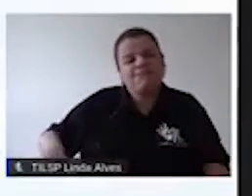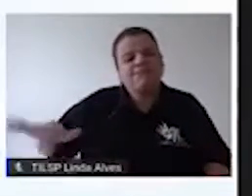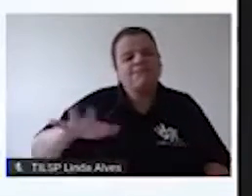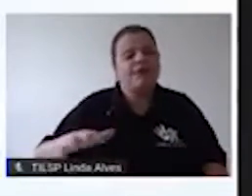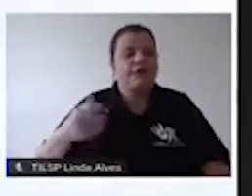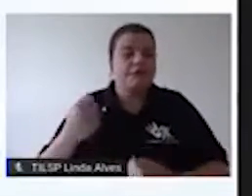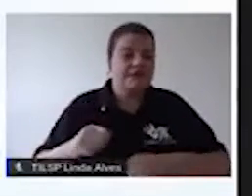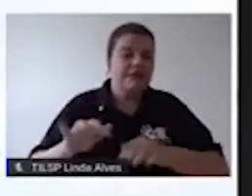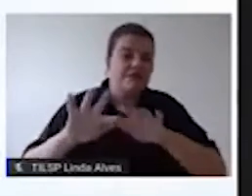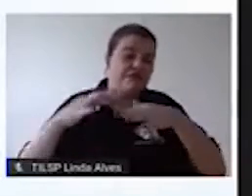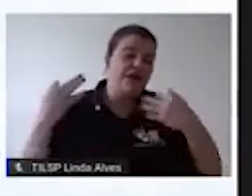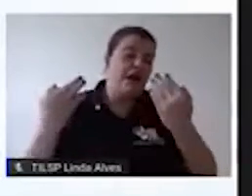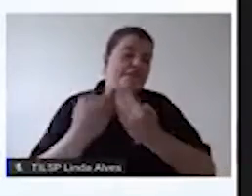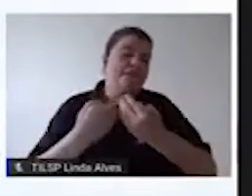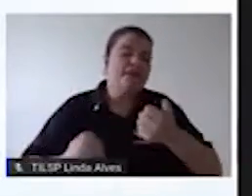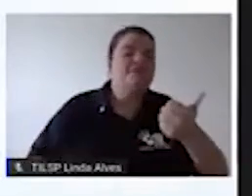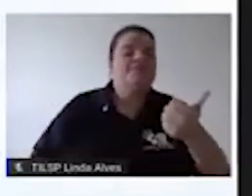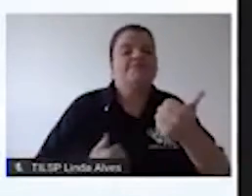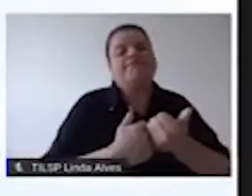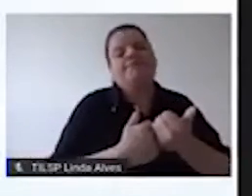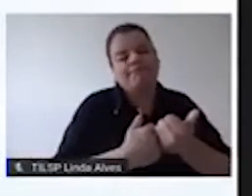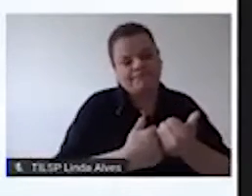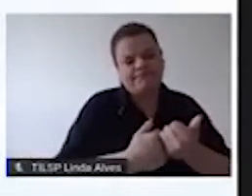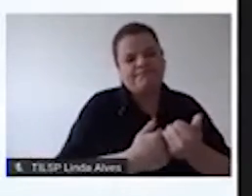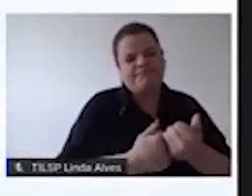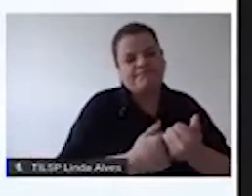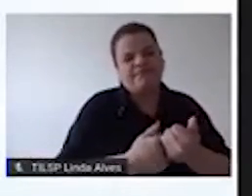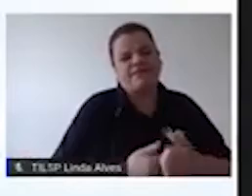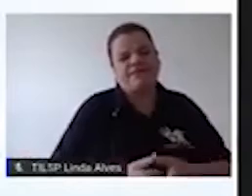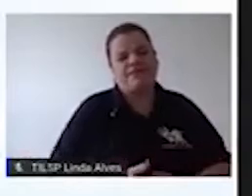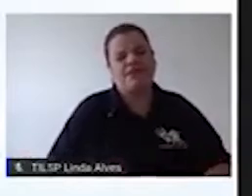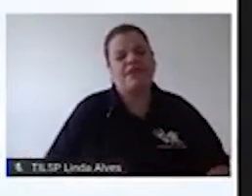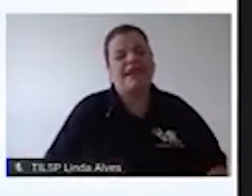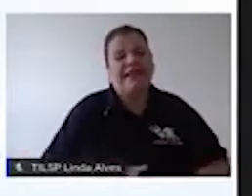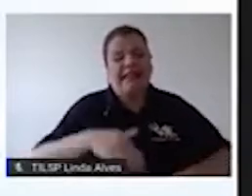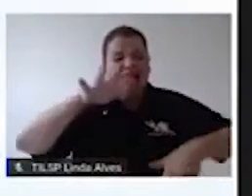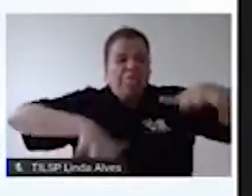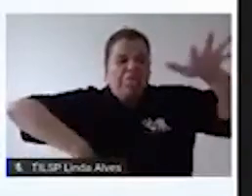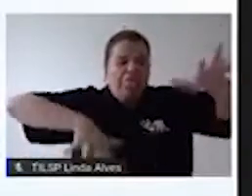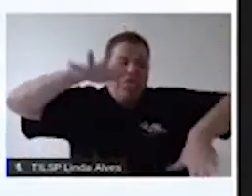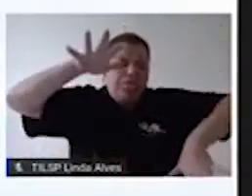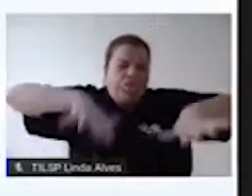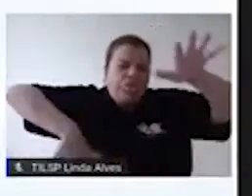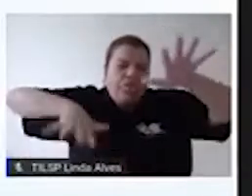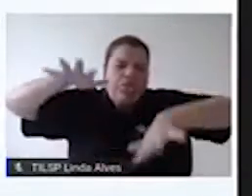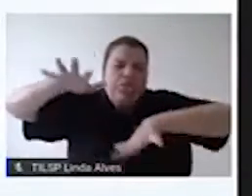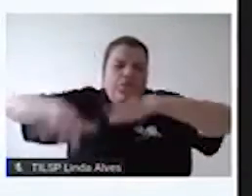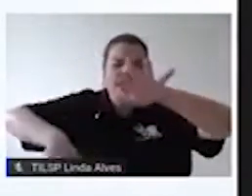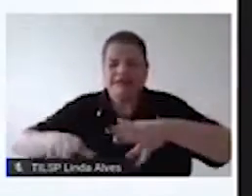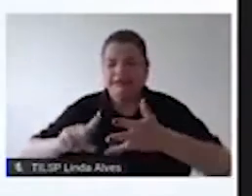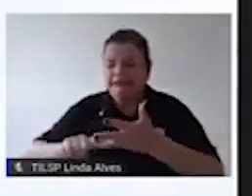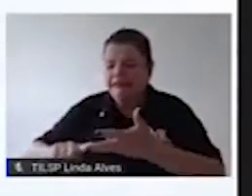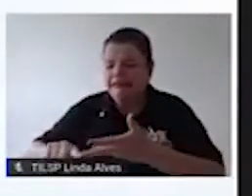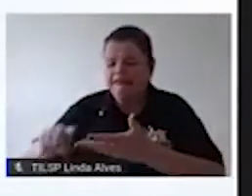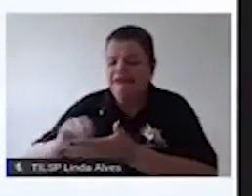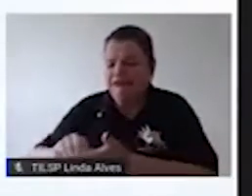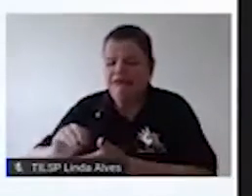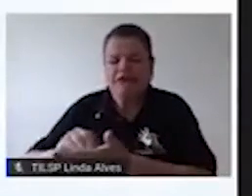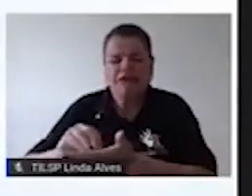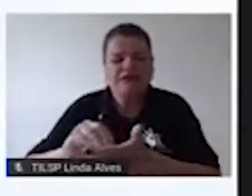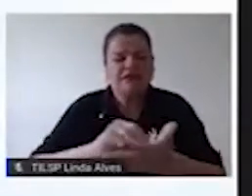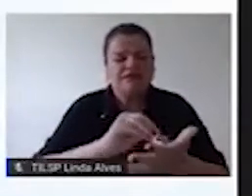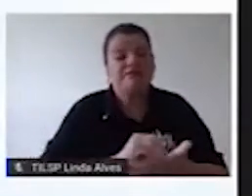medida em que essas condições estão totalmente desequilibradas, essa mulher que já